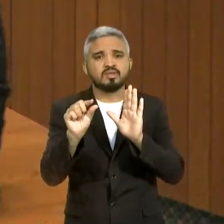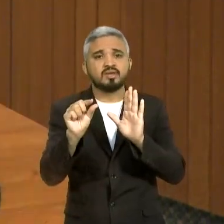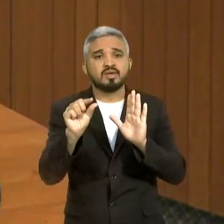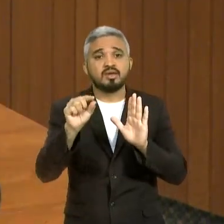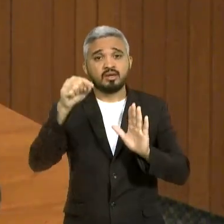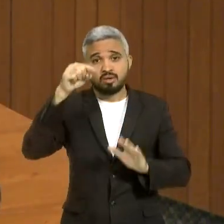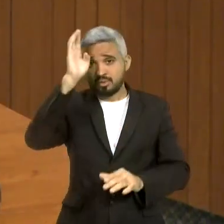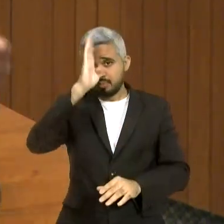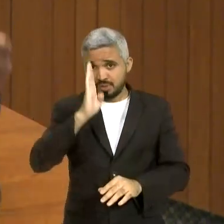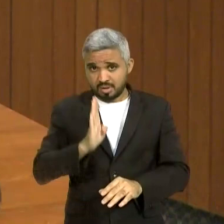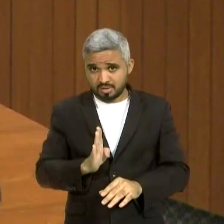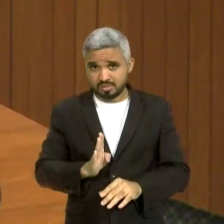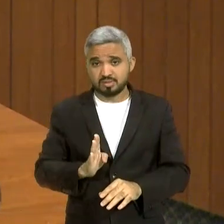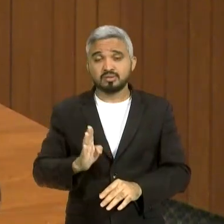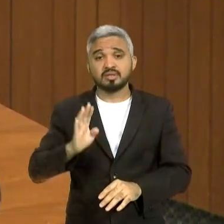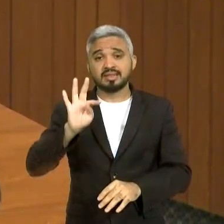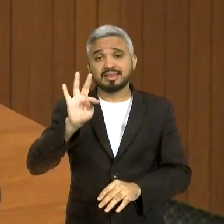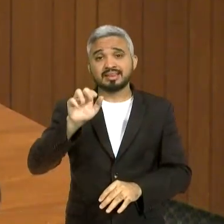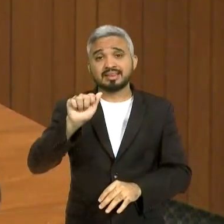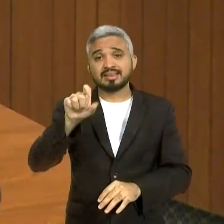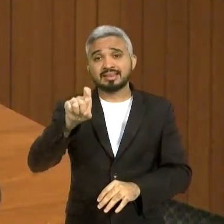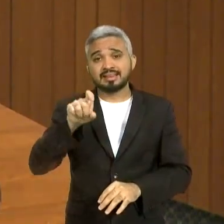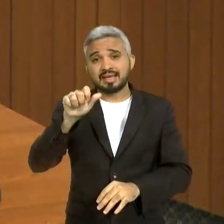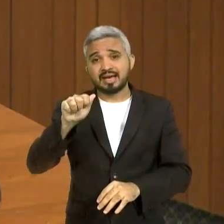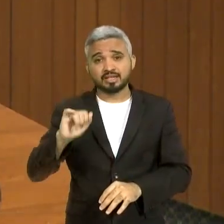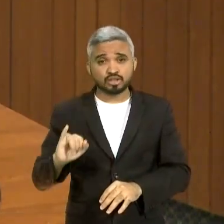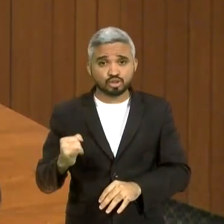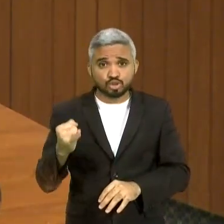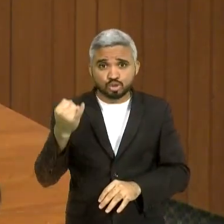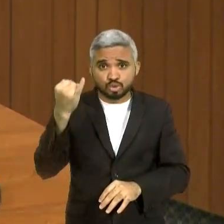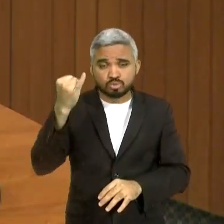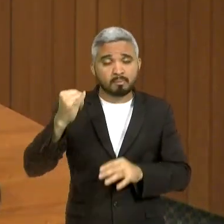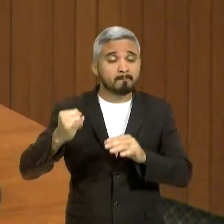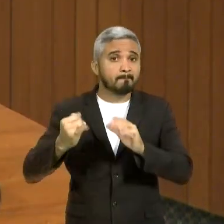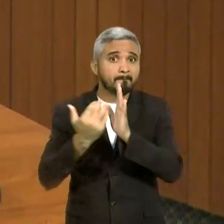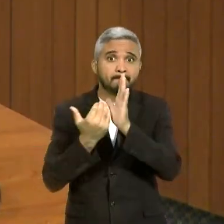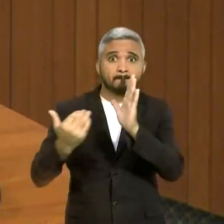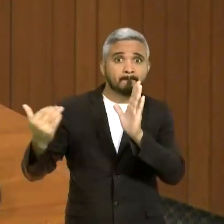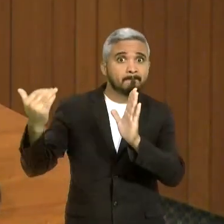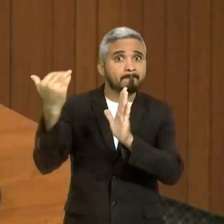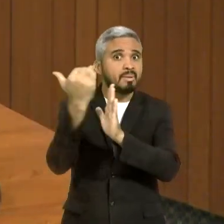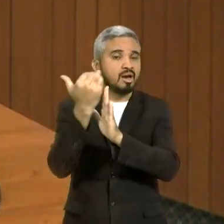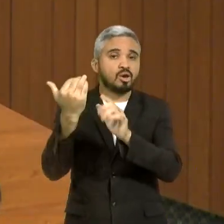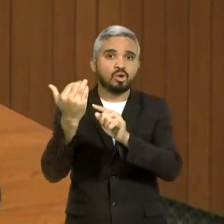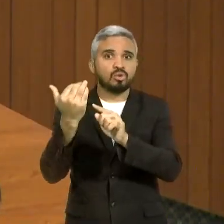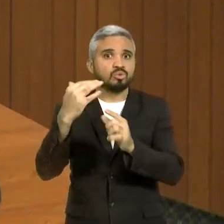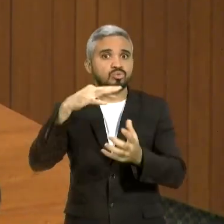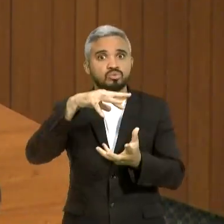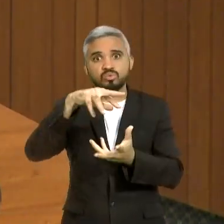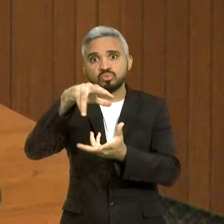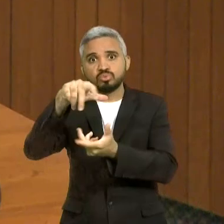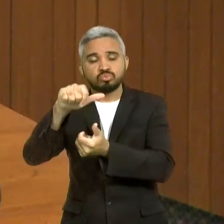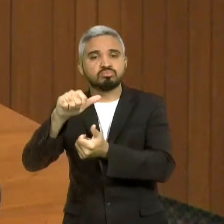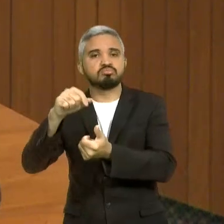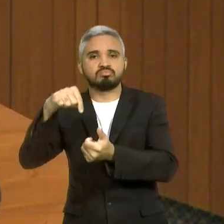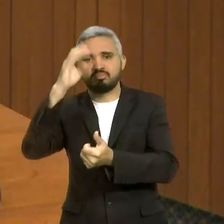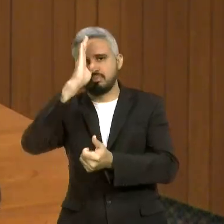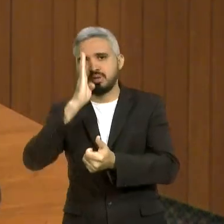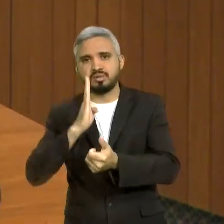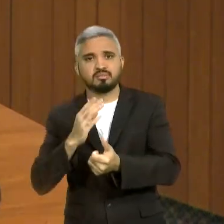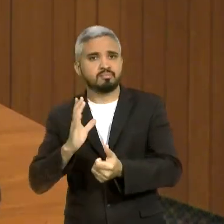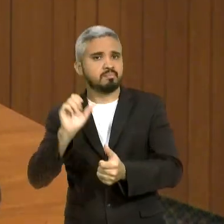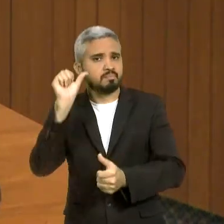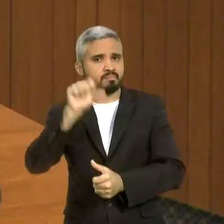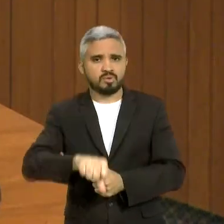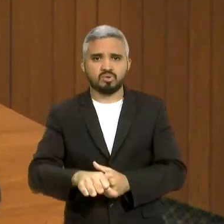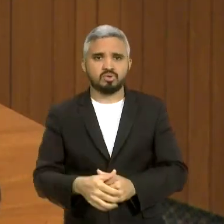mundo. E não é possível que uma sociedade pobre como a nossa, como a brasileira, uma sociedade que ainda precisa do desenvolvimento, especialmente nos estados do